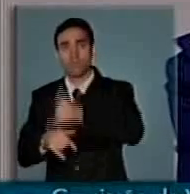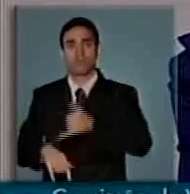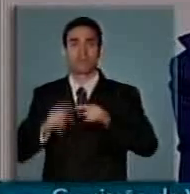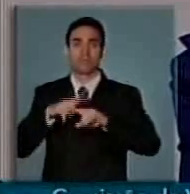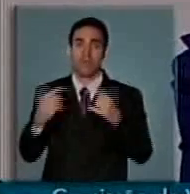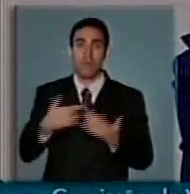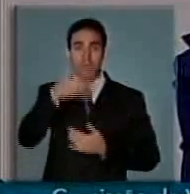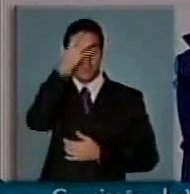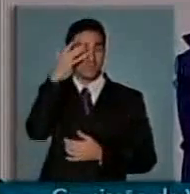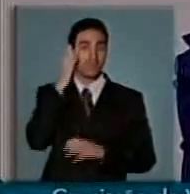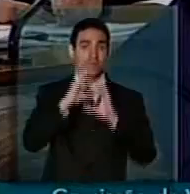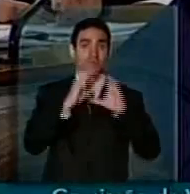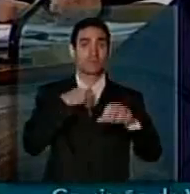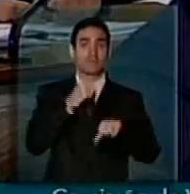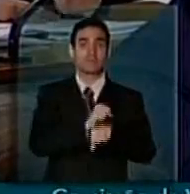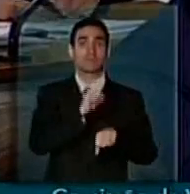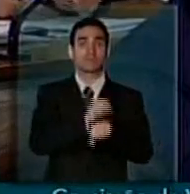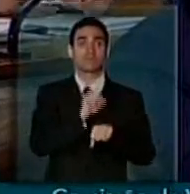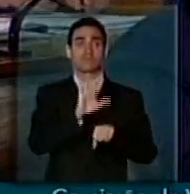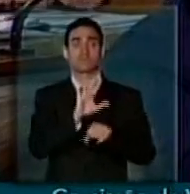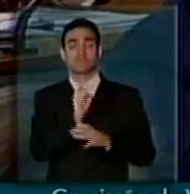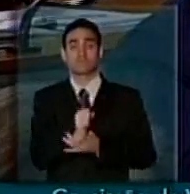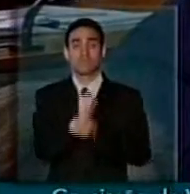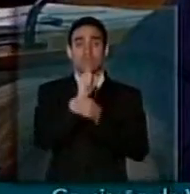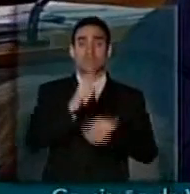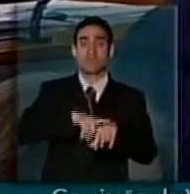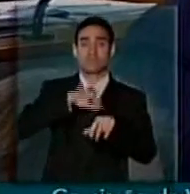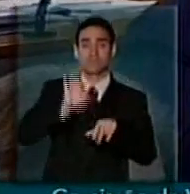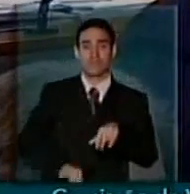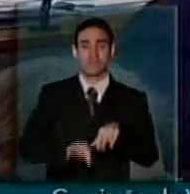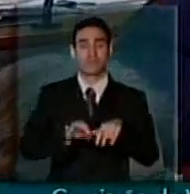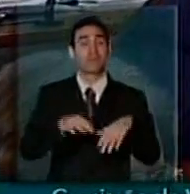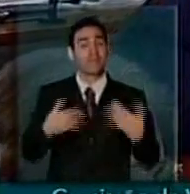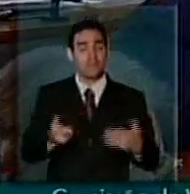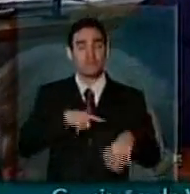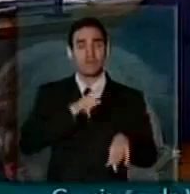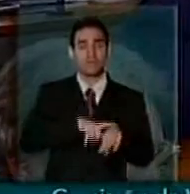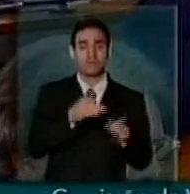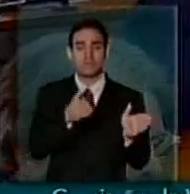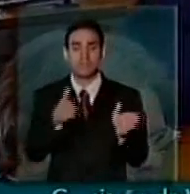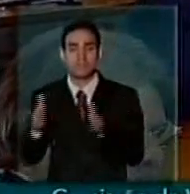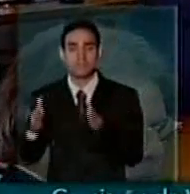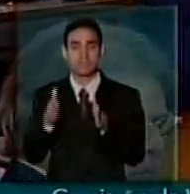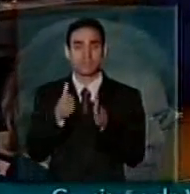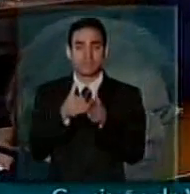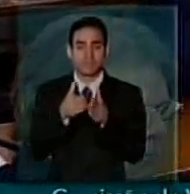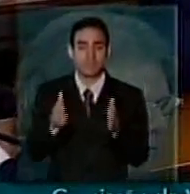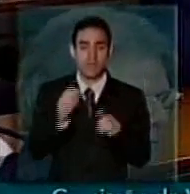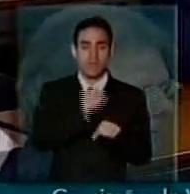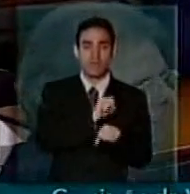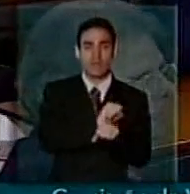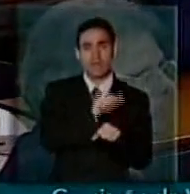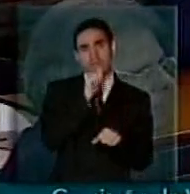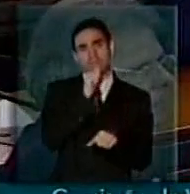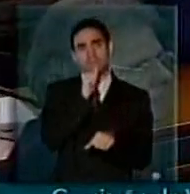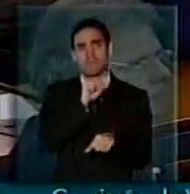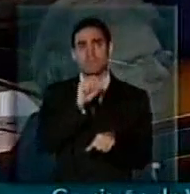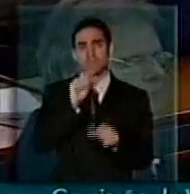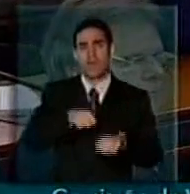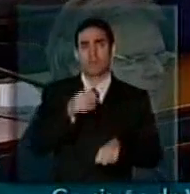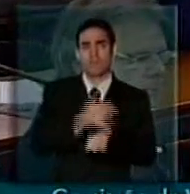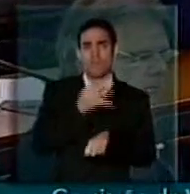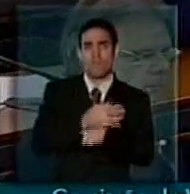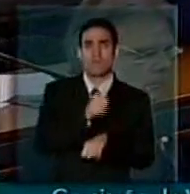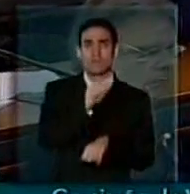ter uma margem de segurança muito grande. Então, se coloca uma separação, por exemplo, de 15 minutos entre